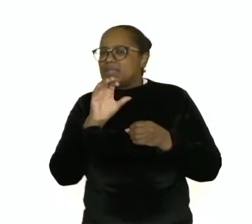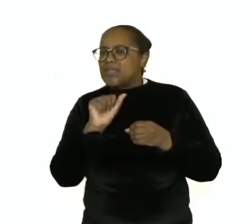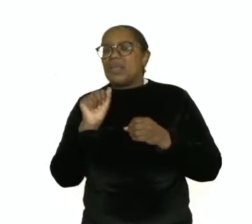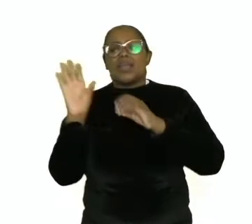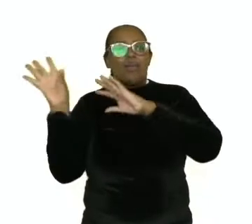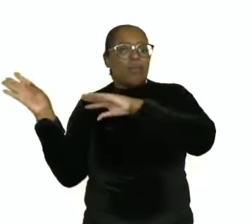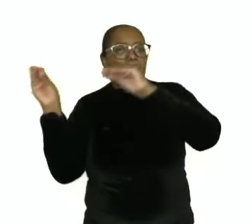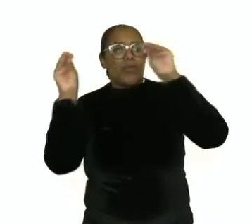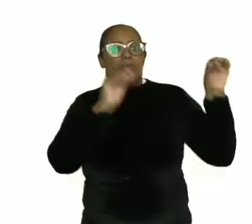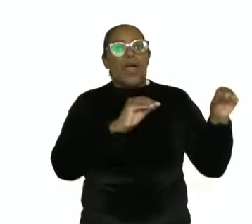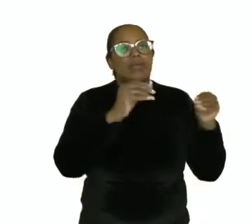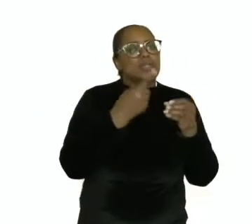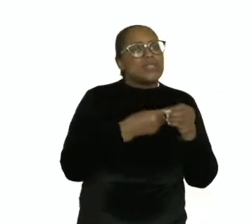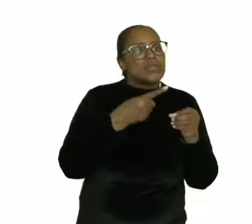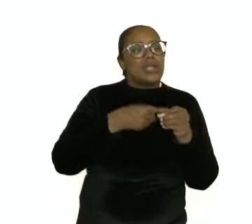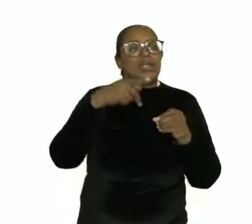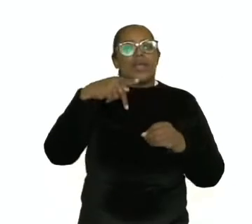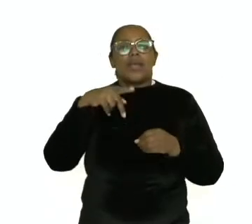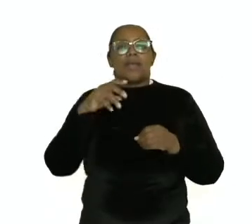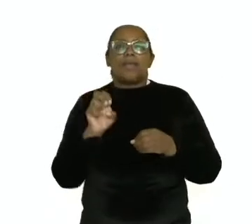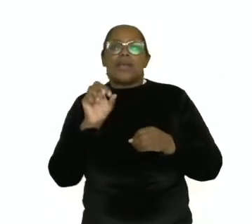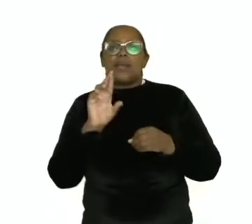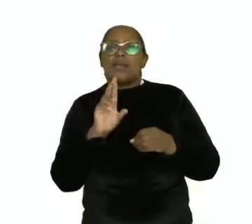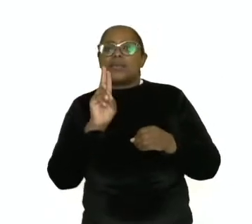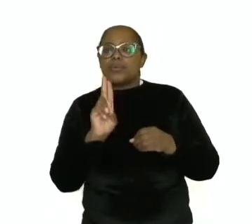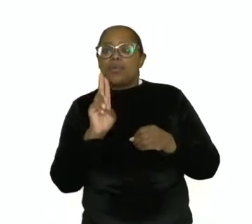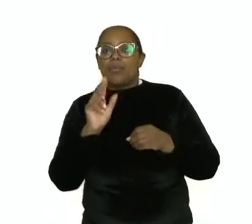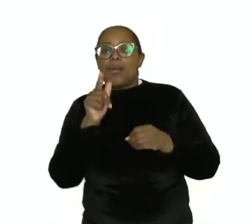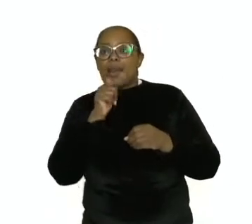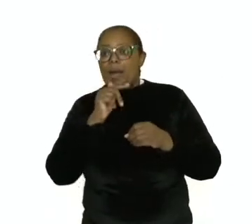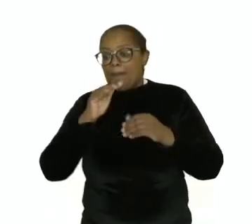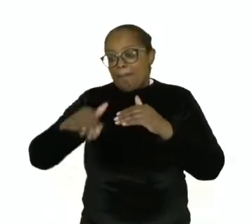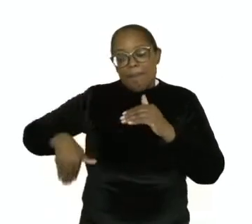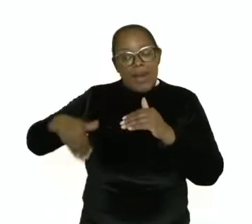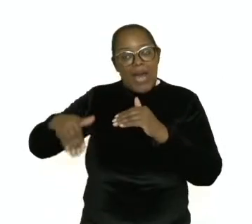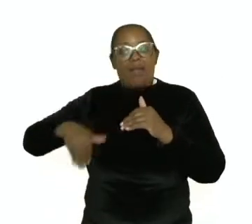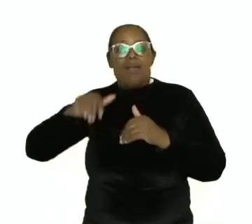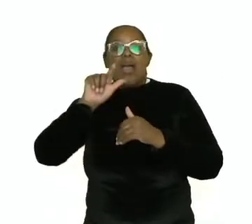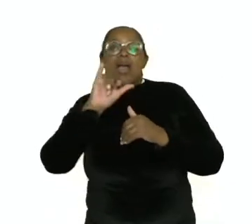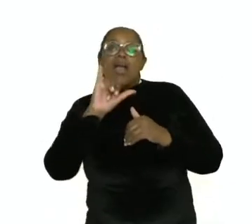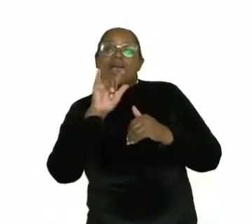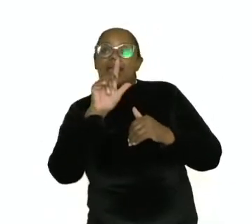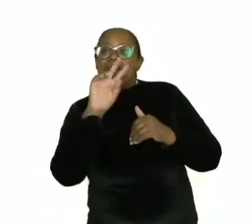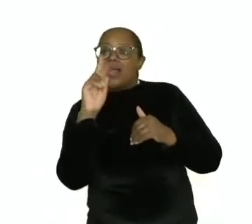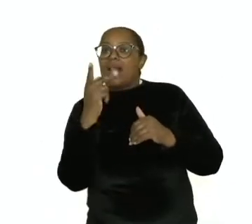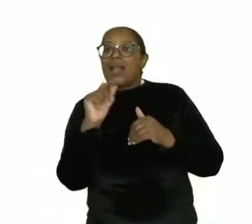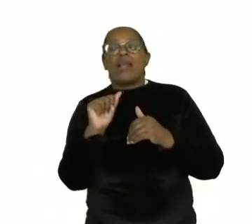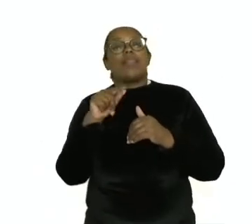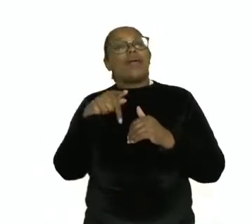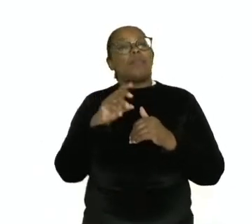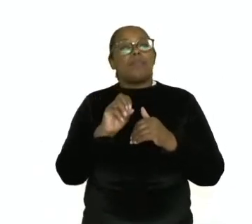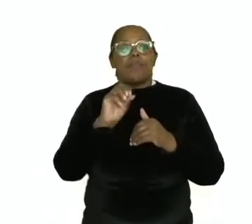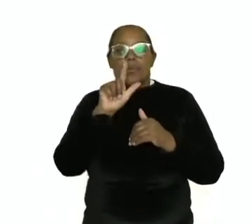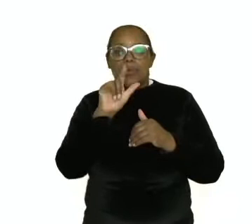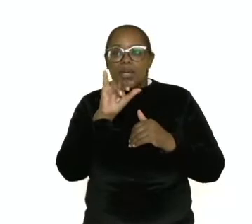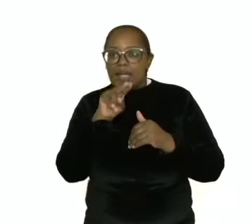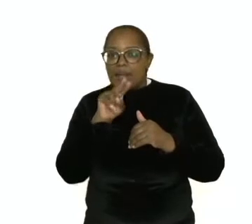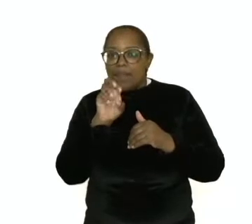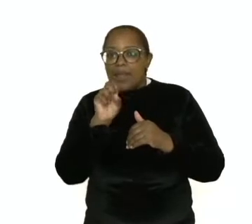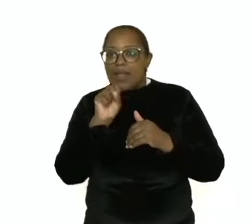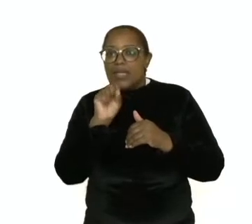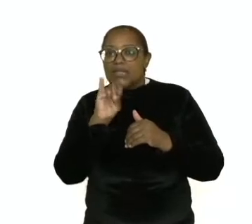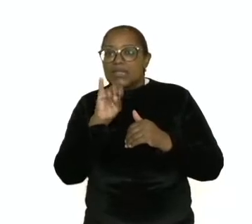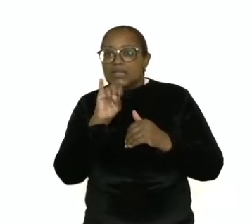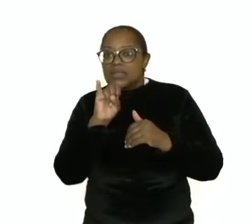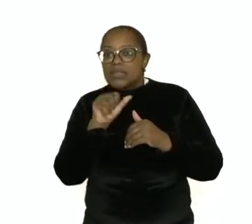Peru para as ilhas polinésias. Os polinésios dependiam do mar para conseguir o sustento, por isso havia necessidade